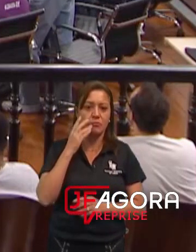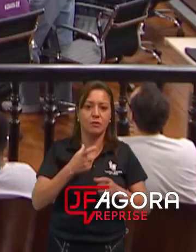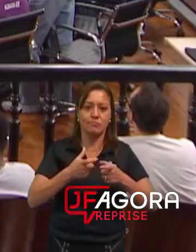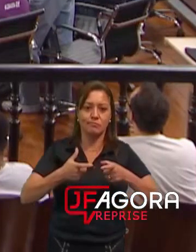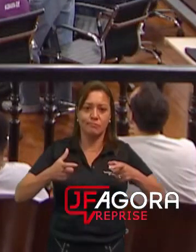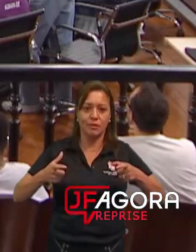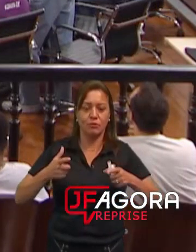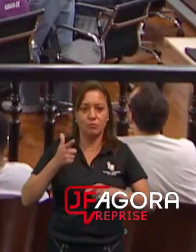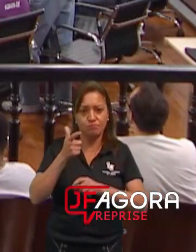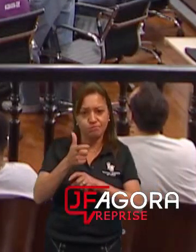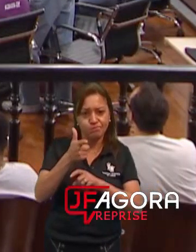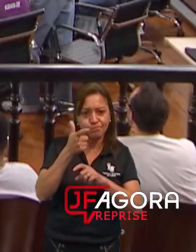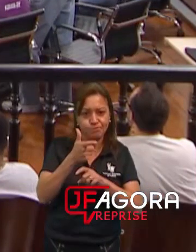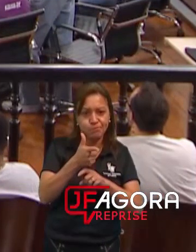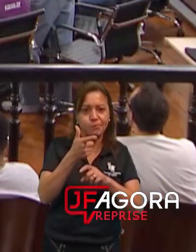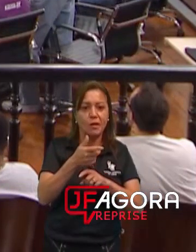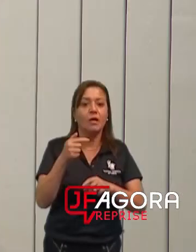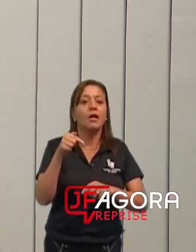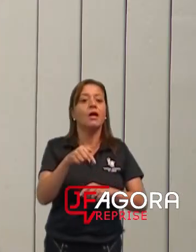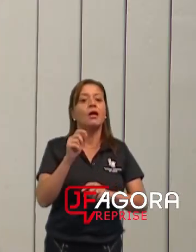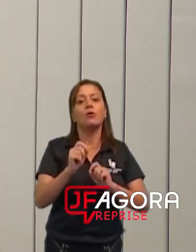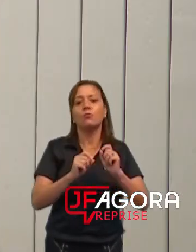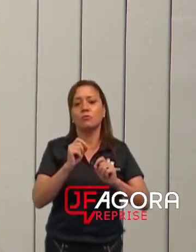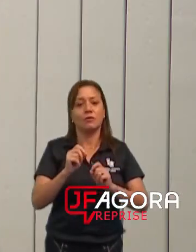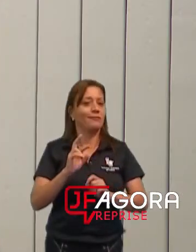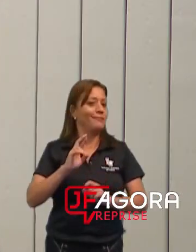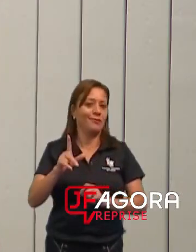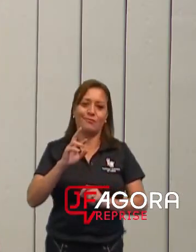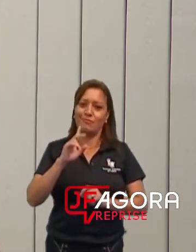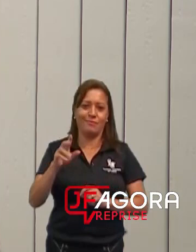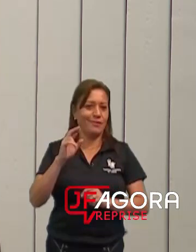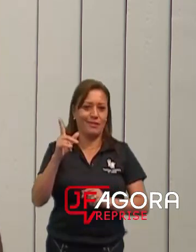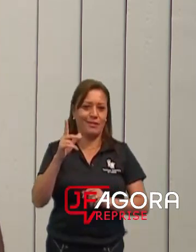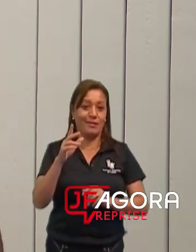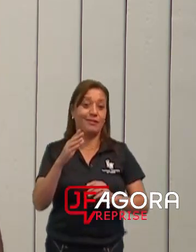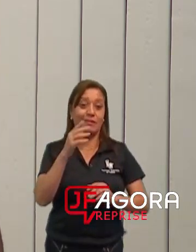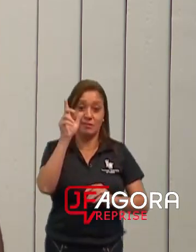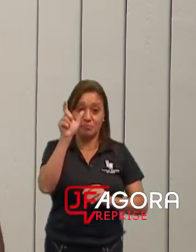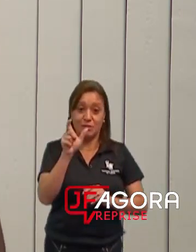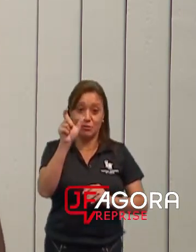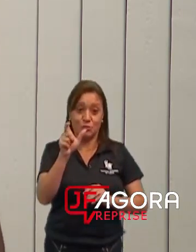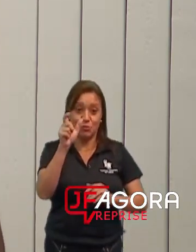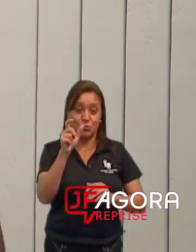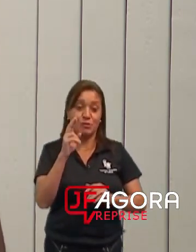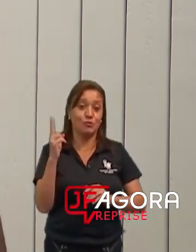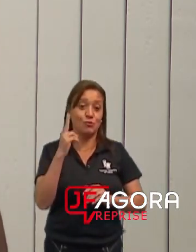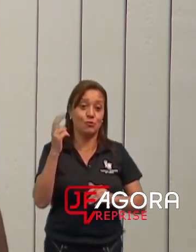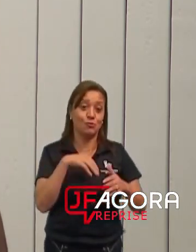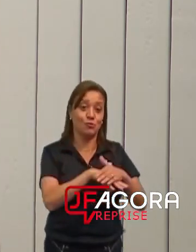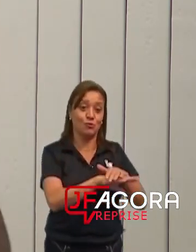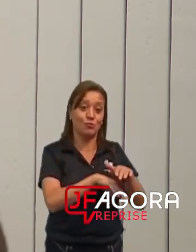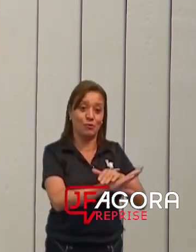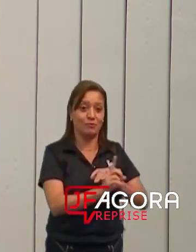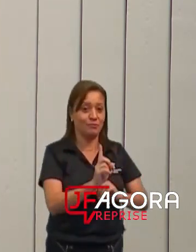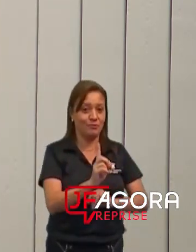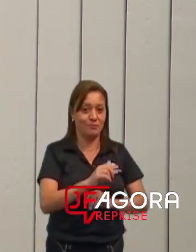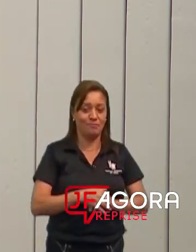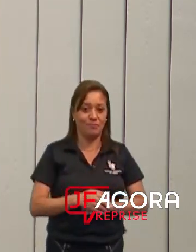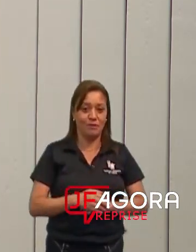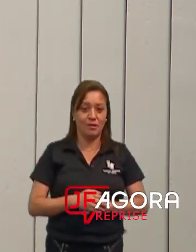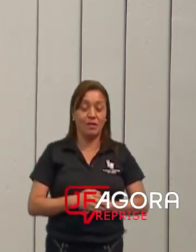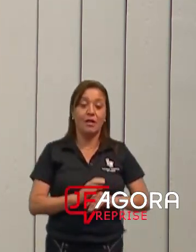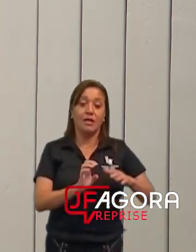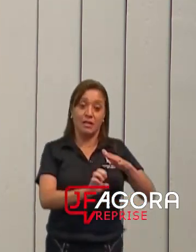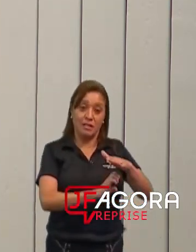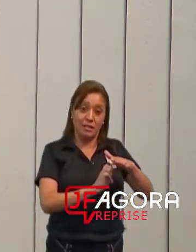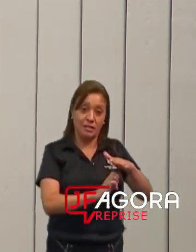entram no nosso país não são de colecionadores, não. Inibir colecionadores, né, pessoas que têm uma indústria, que